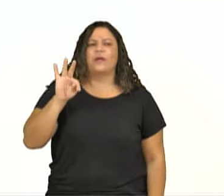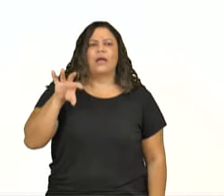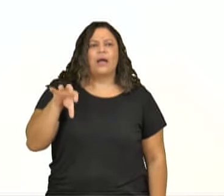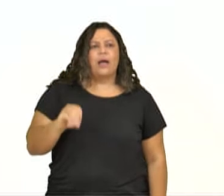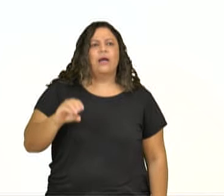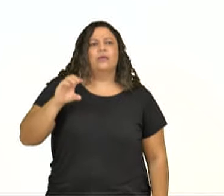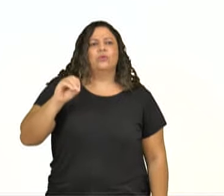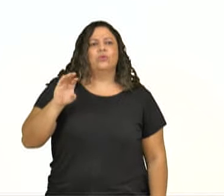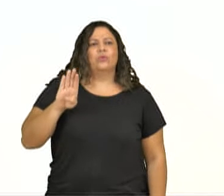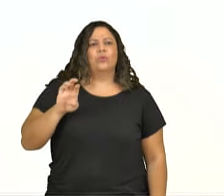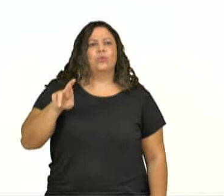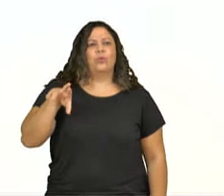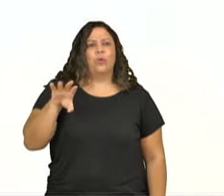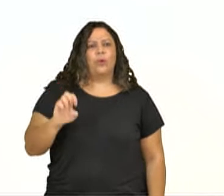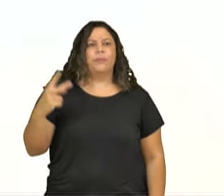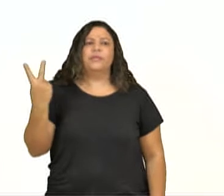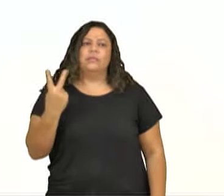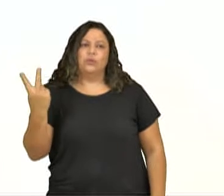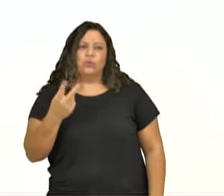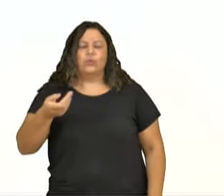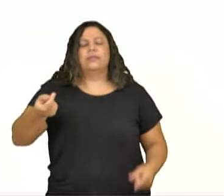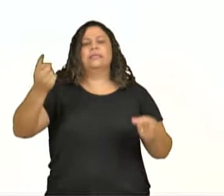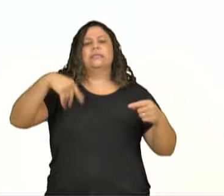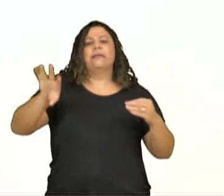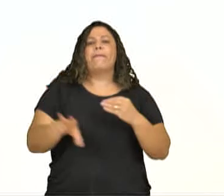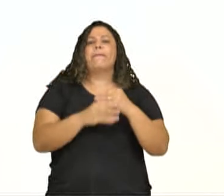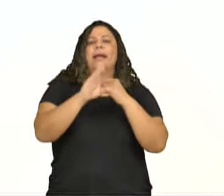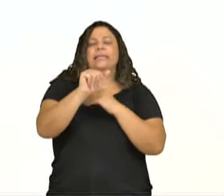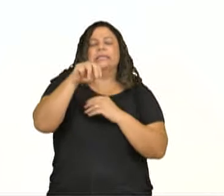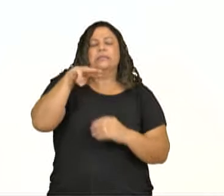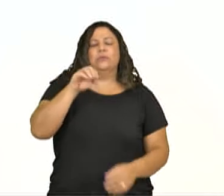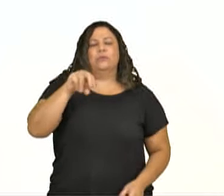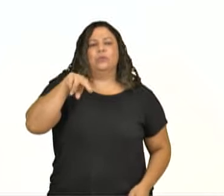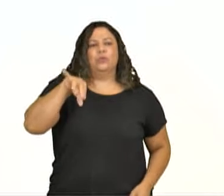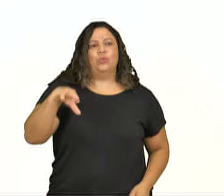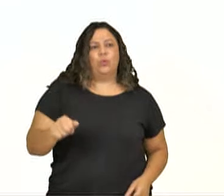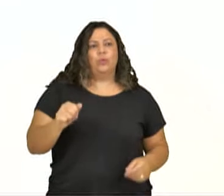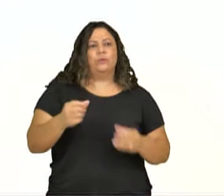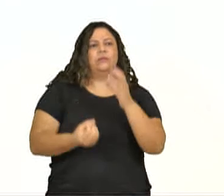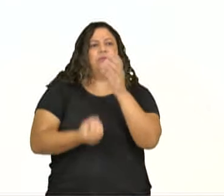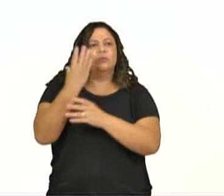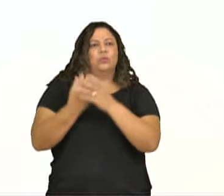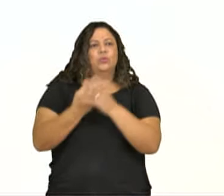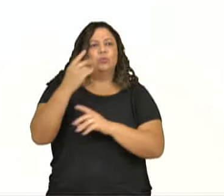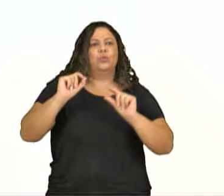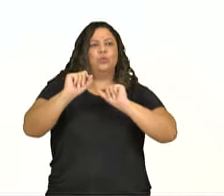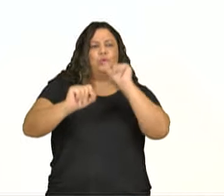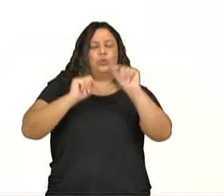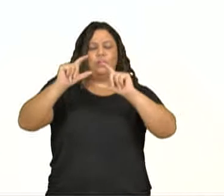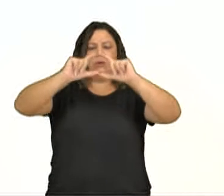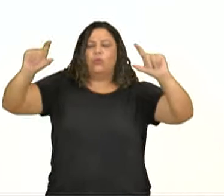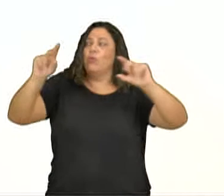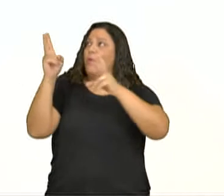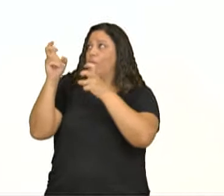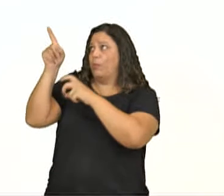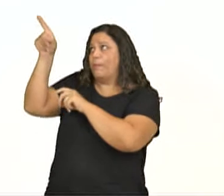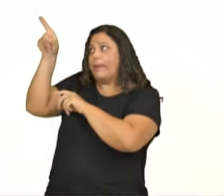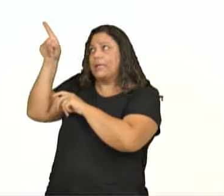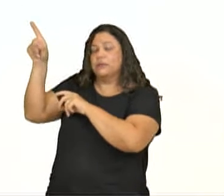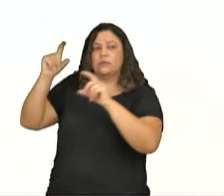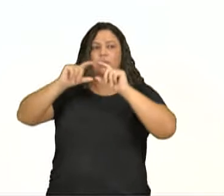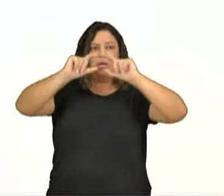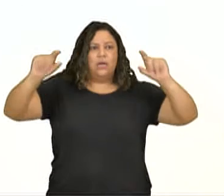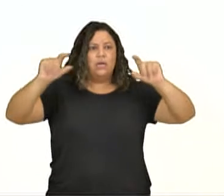aqui, e a amônia, tá aqui a amônia, origina o composto sulfato de cobre. De